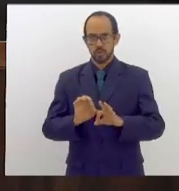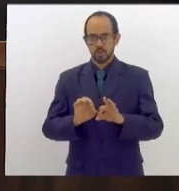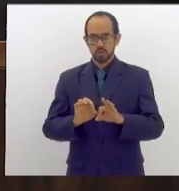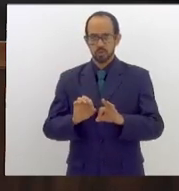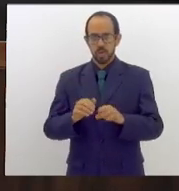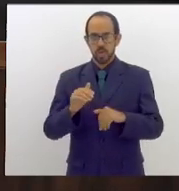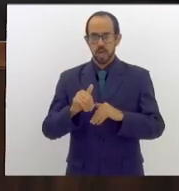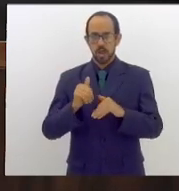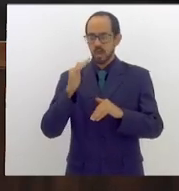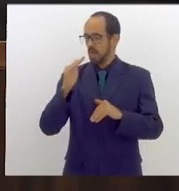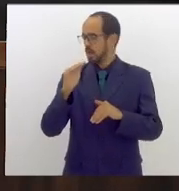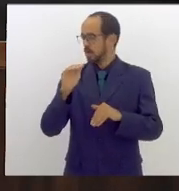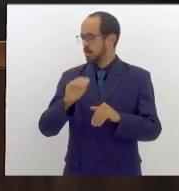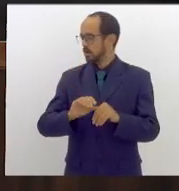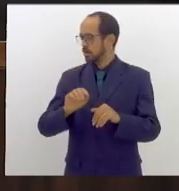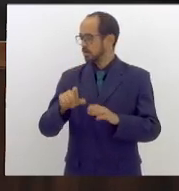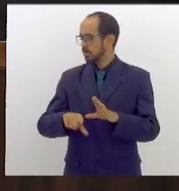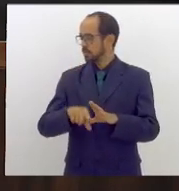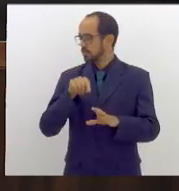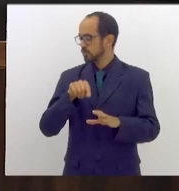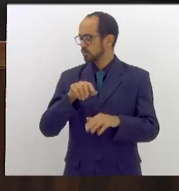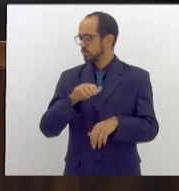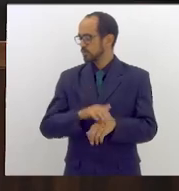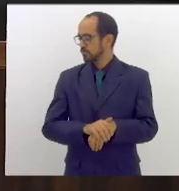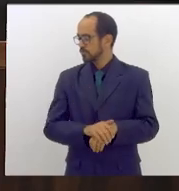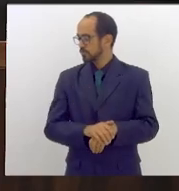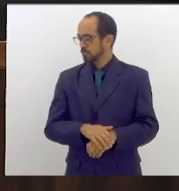destaques então em